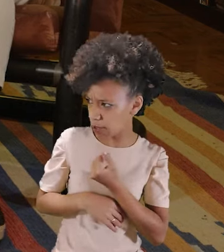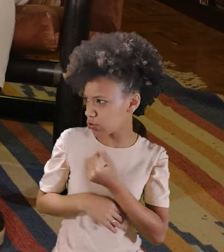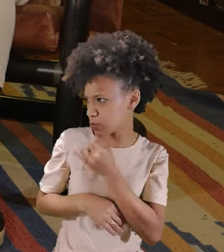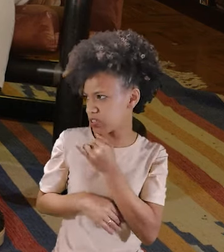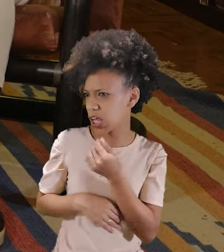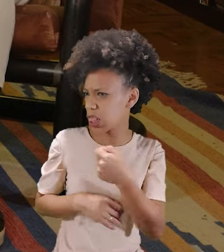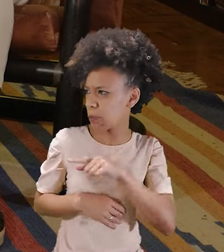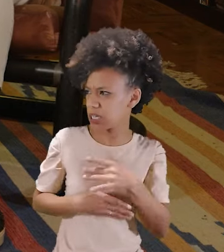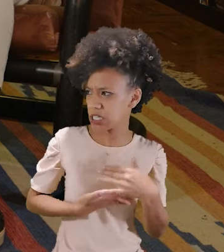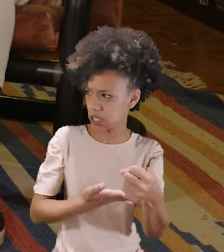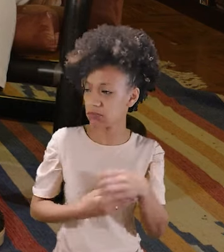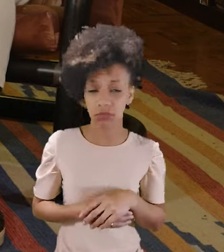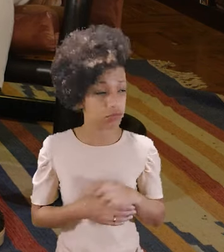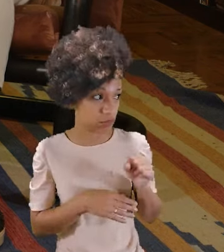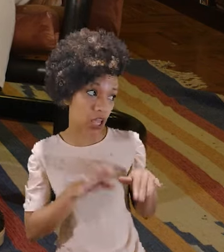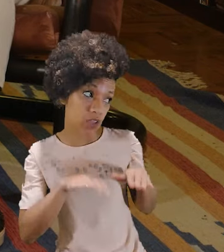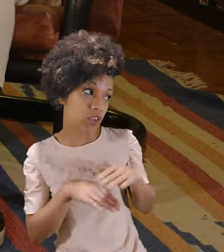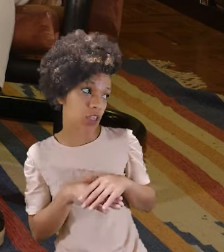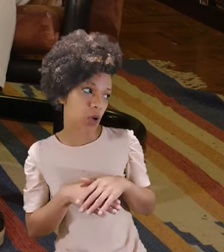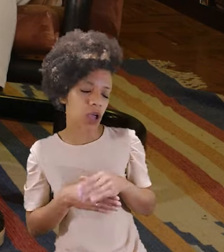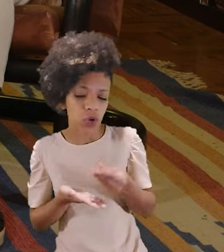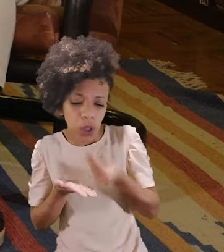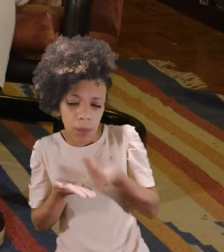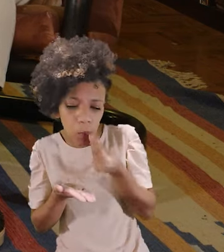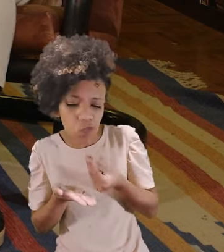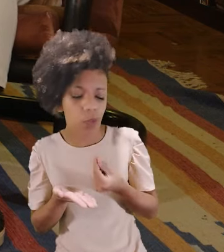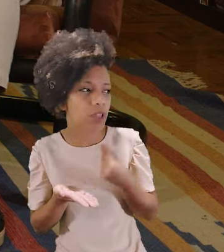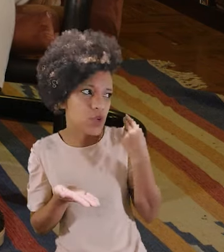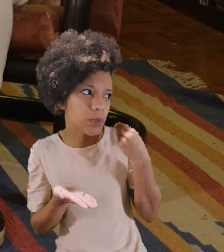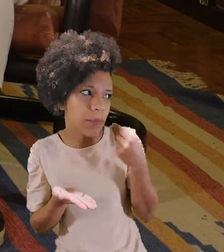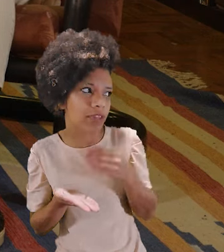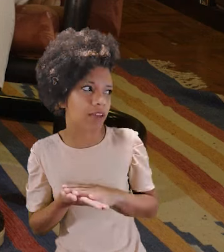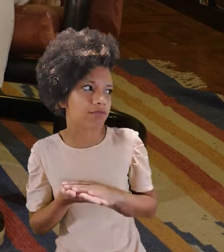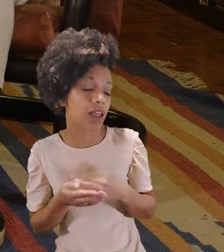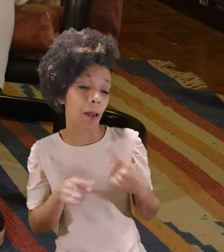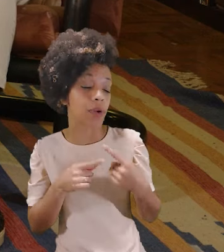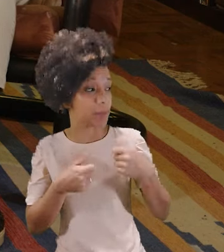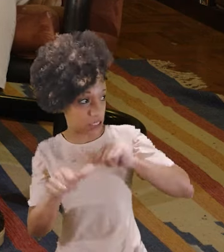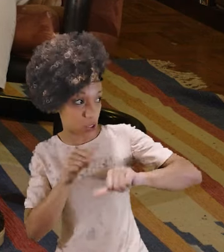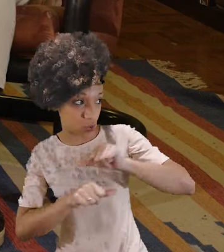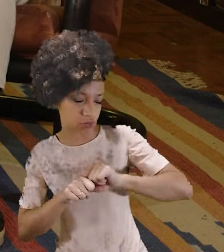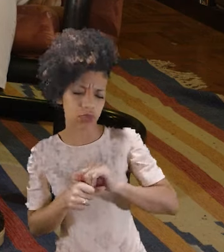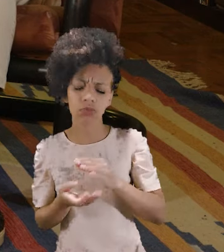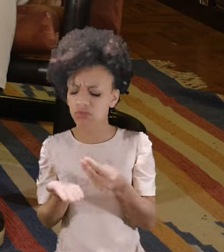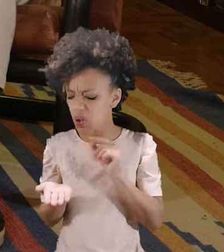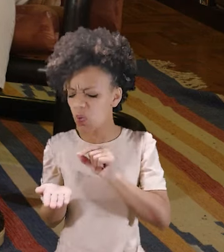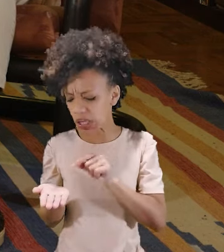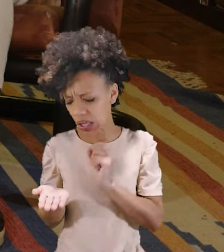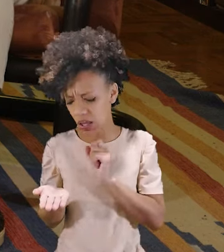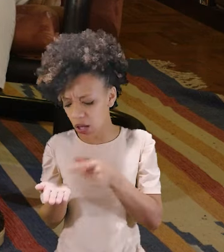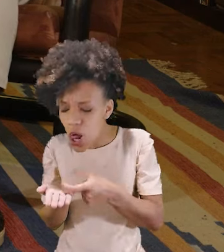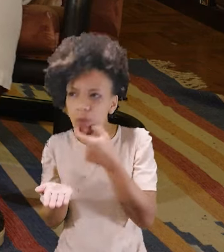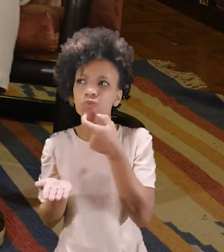aí você já começa com 100 emergência não é que nos permitem uma vez algum tempo atrás do Senhor porque a gente tem que tocar né aí eu peguei e